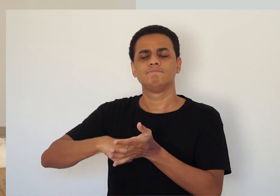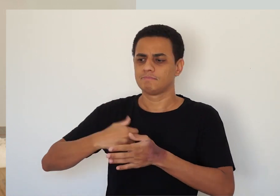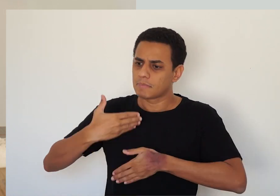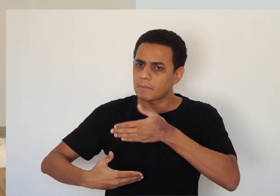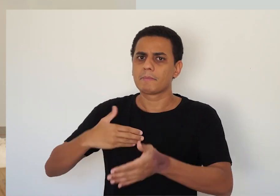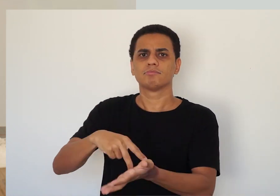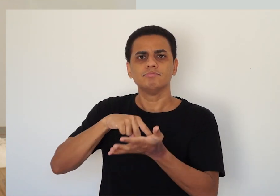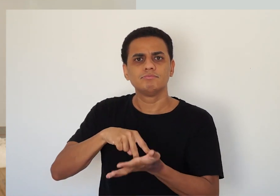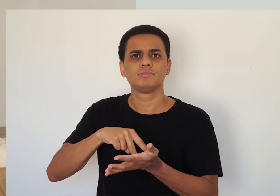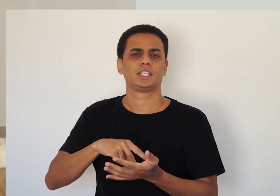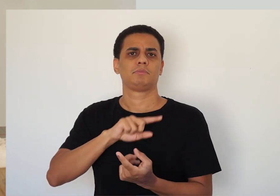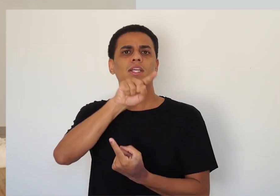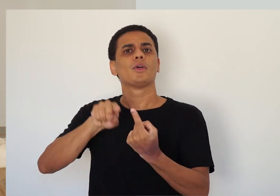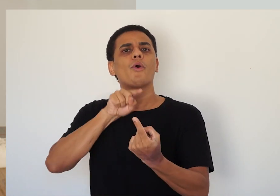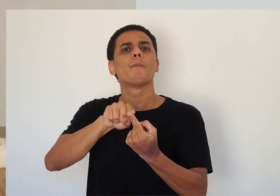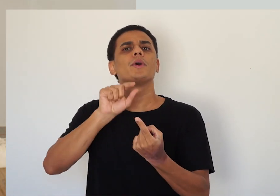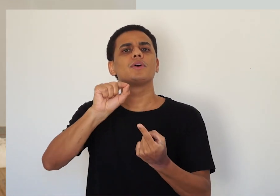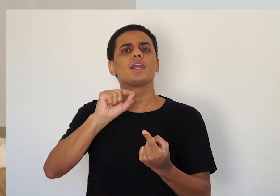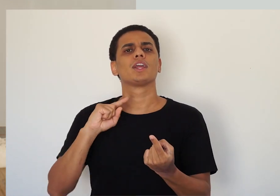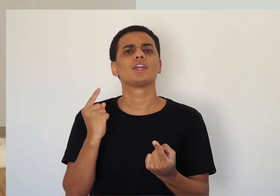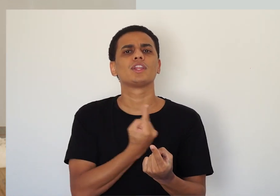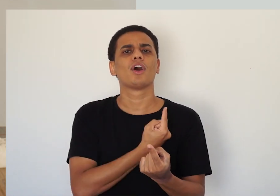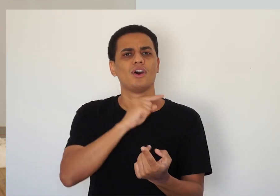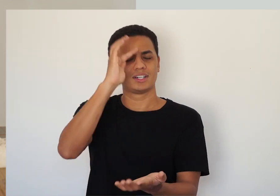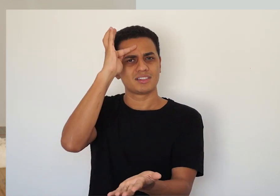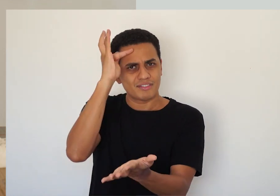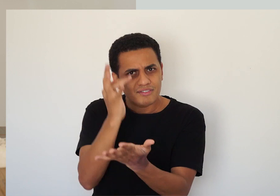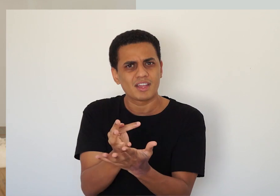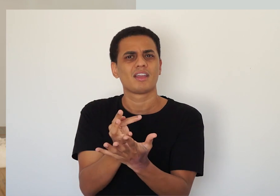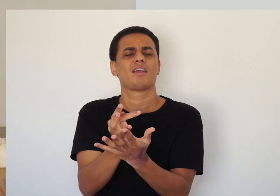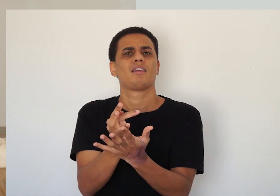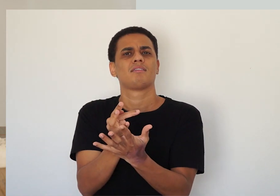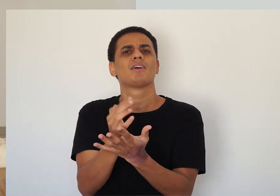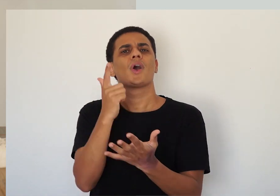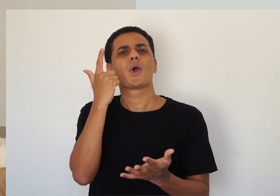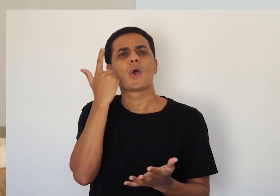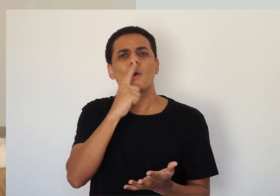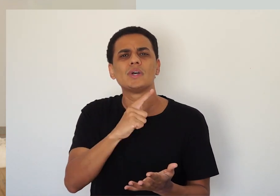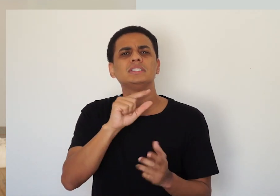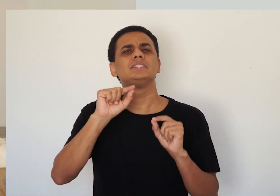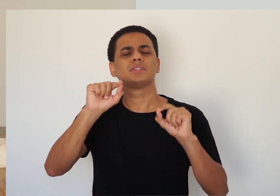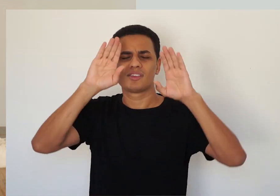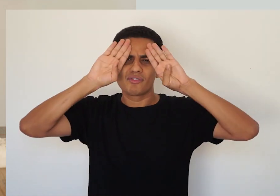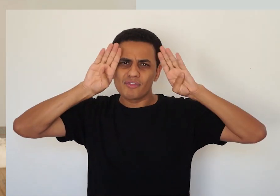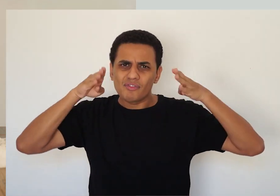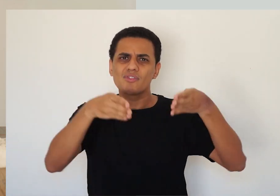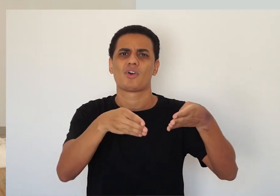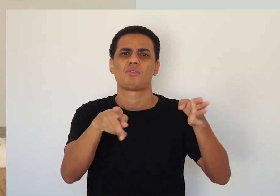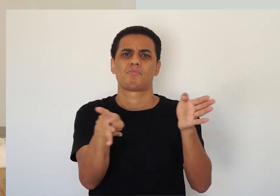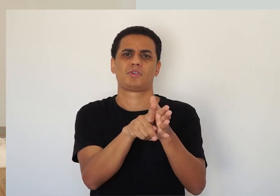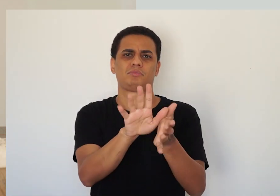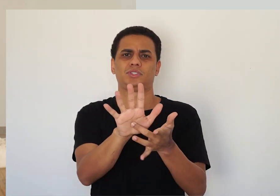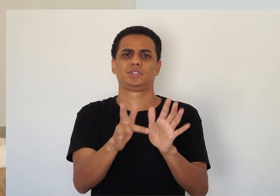na verdade, tem um propósito, que é que a nossa fé, ela possa permanecer